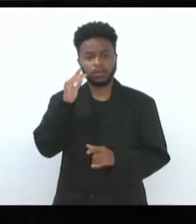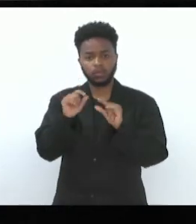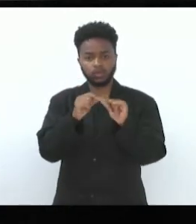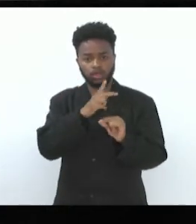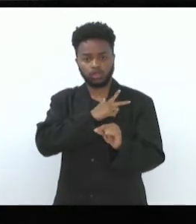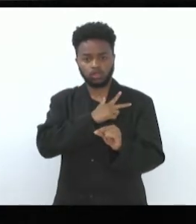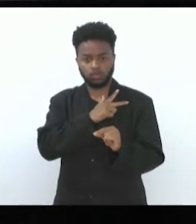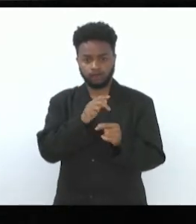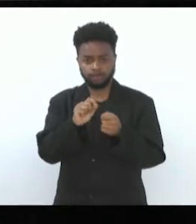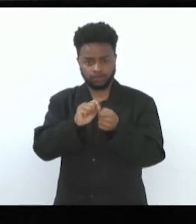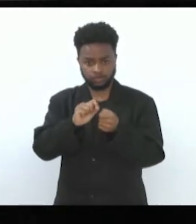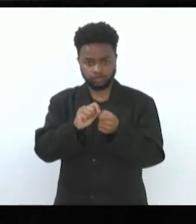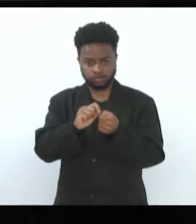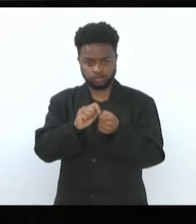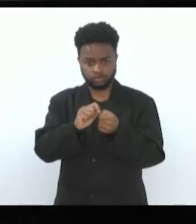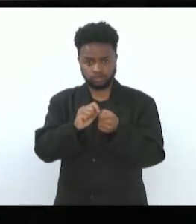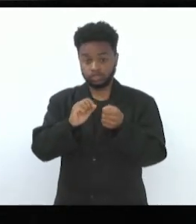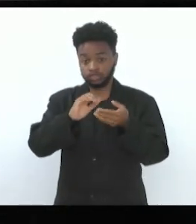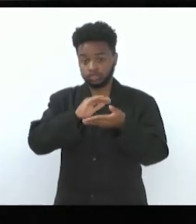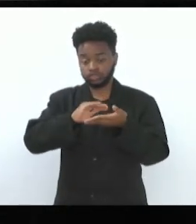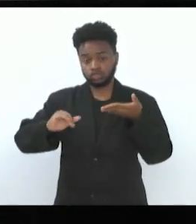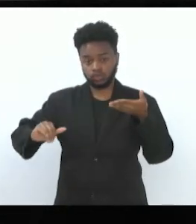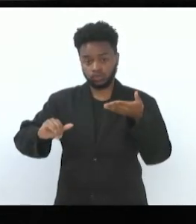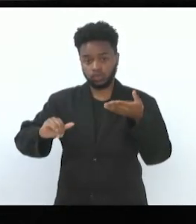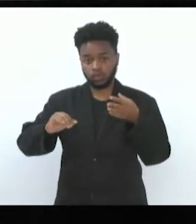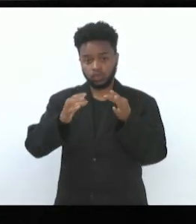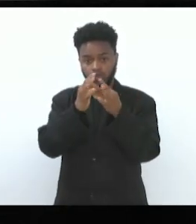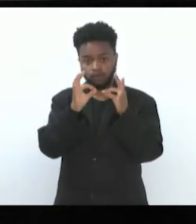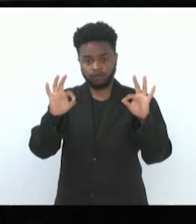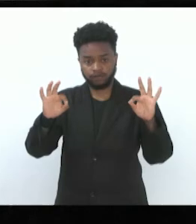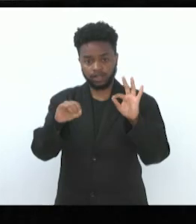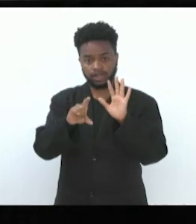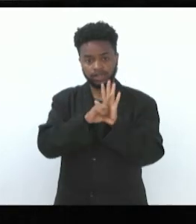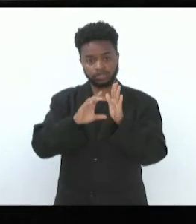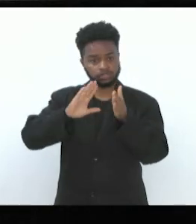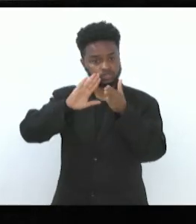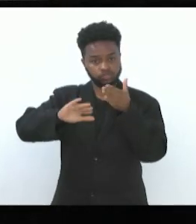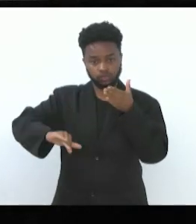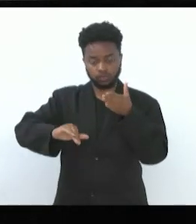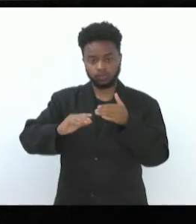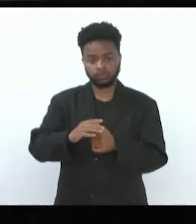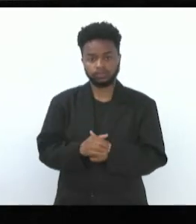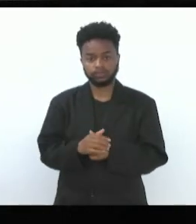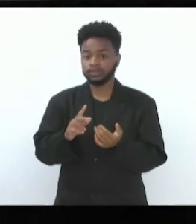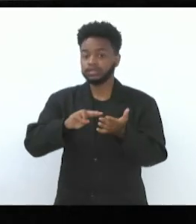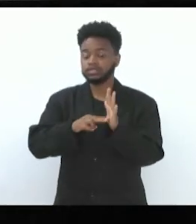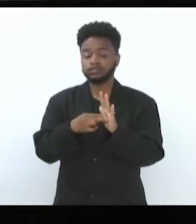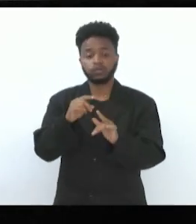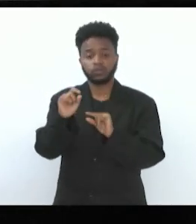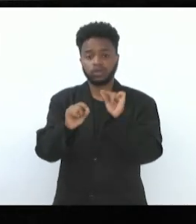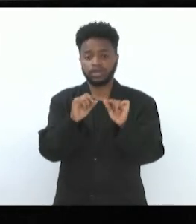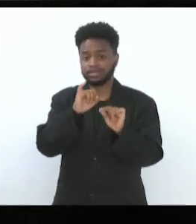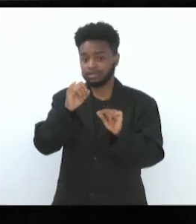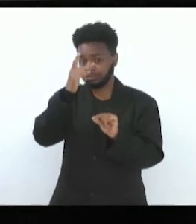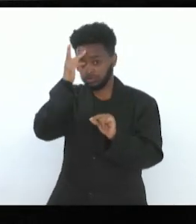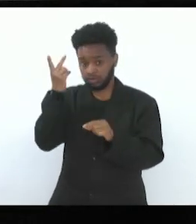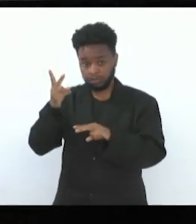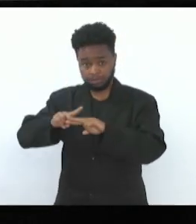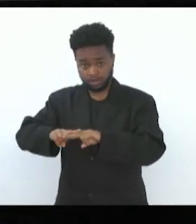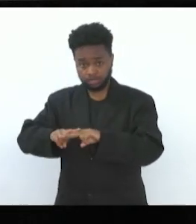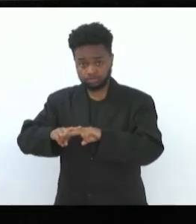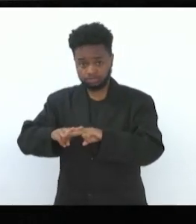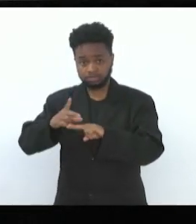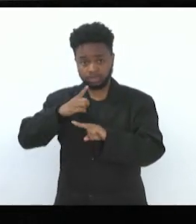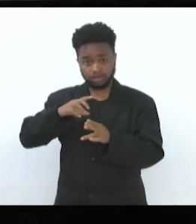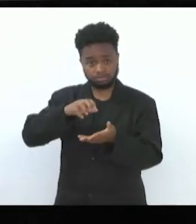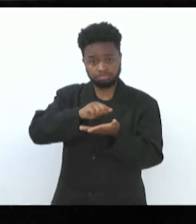Ele revogou essa parte, esse trecho da lei, ele revogou. Ou seja, o cara está preso e está lá no